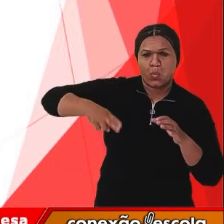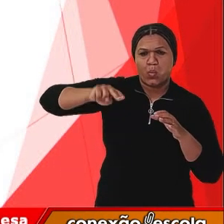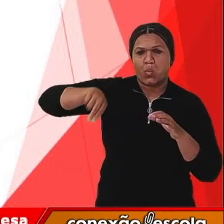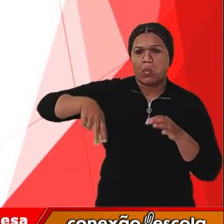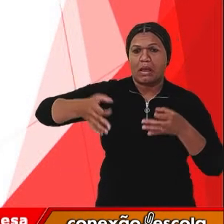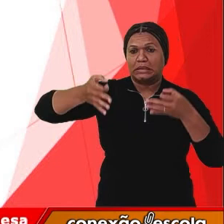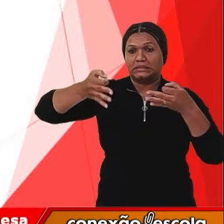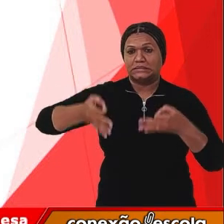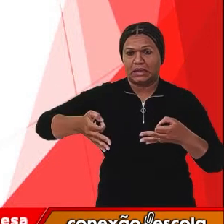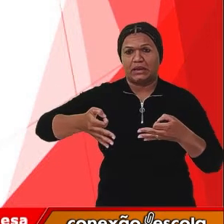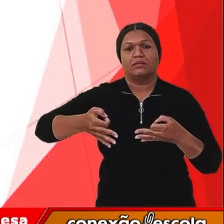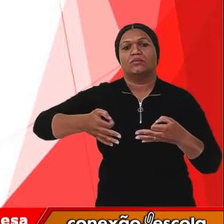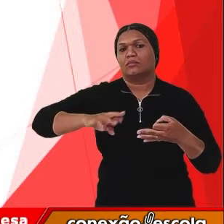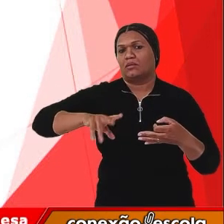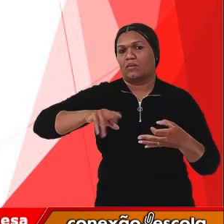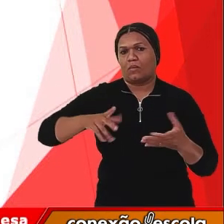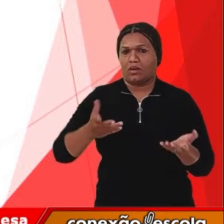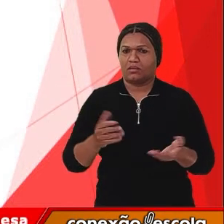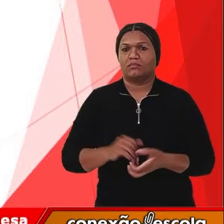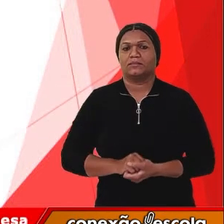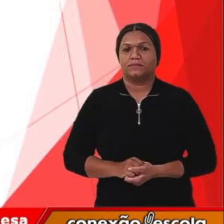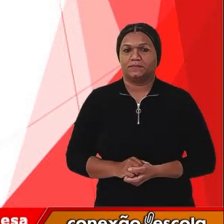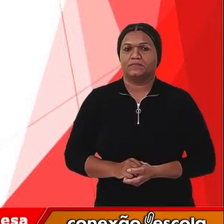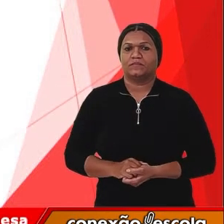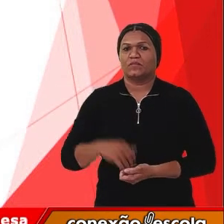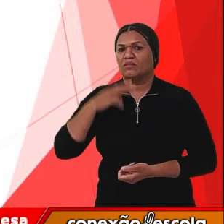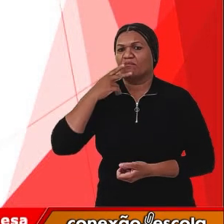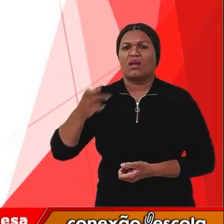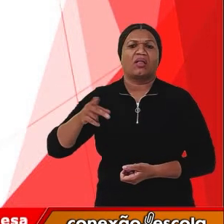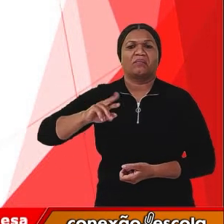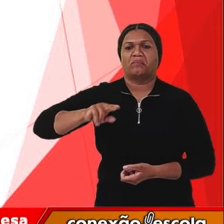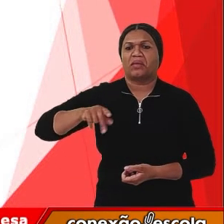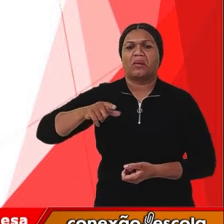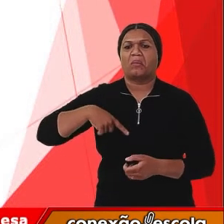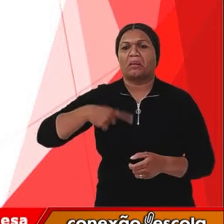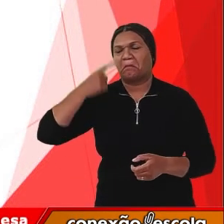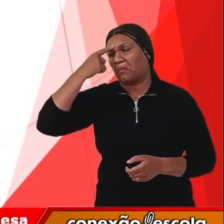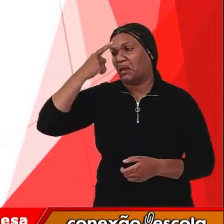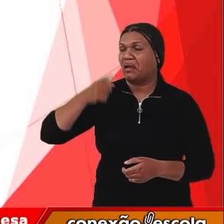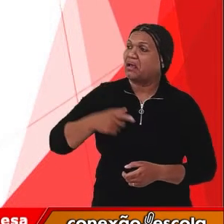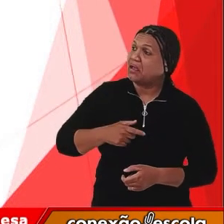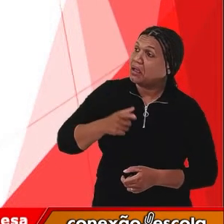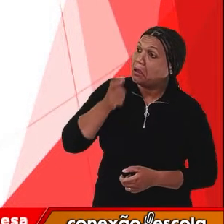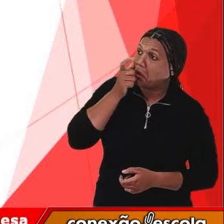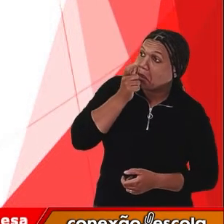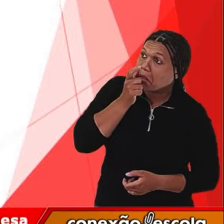funcionaram isso também não traz uma ideia de quebra de expectativa